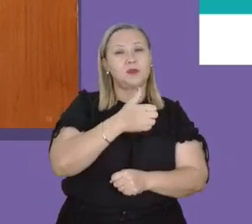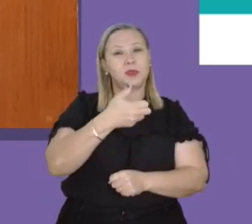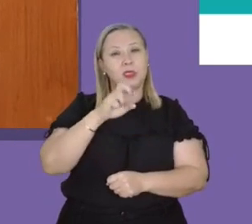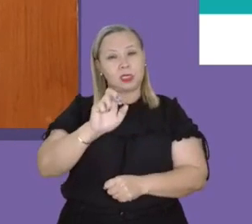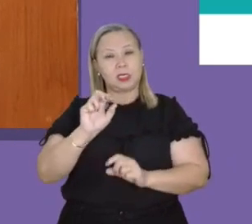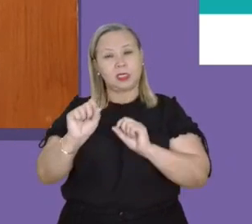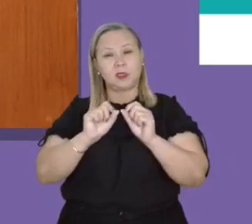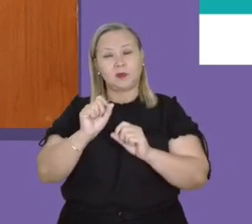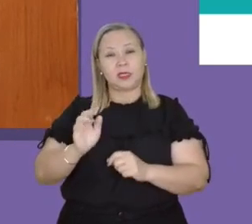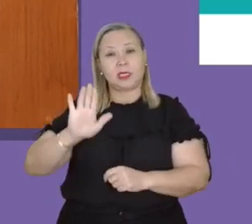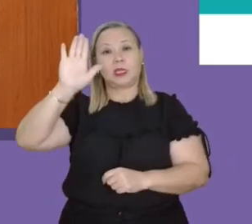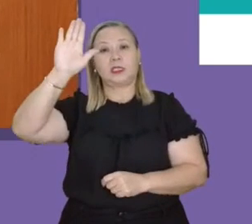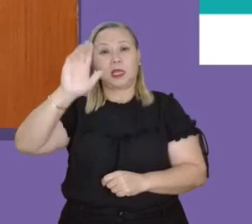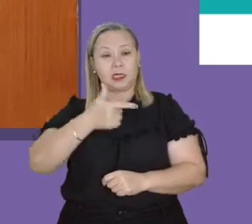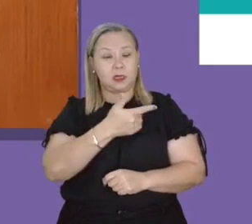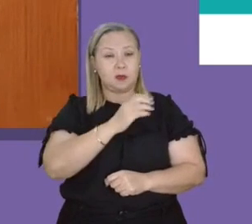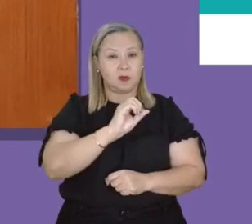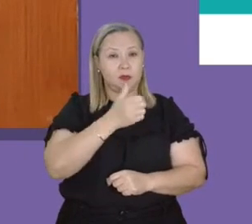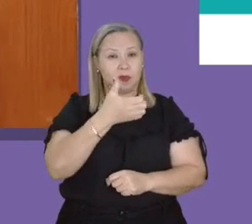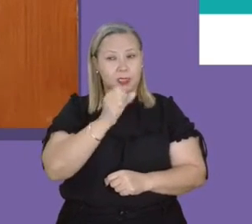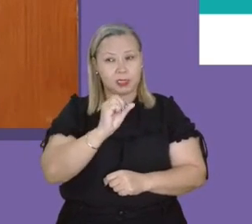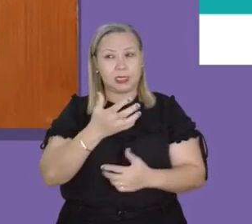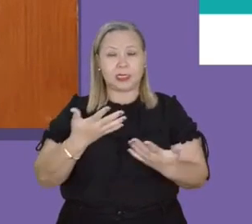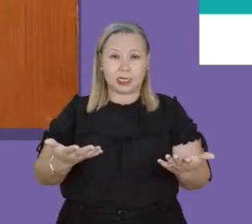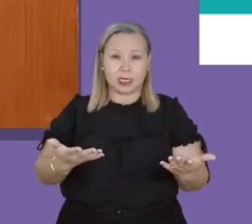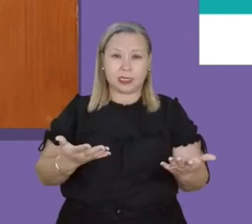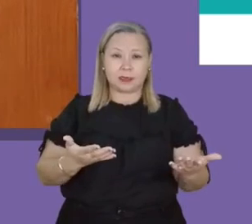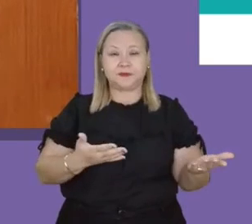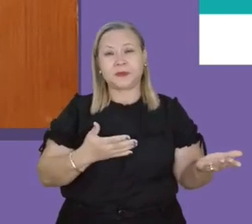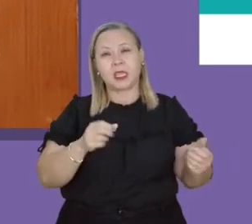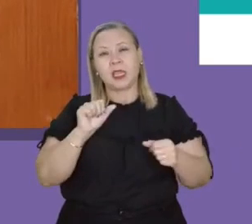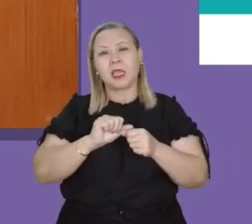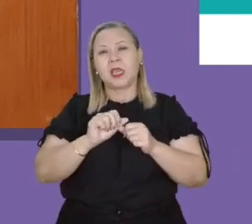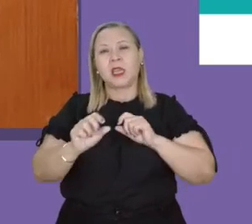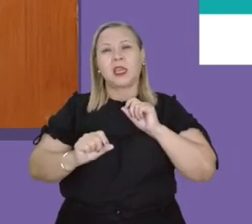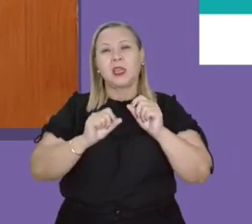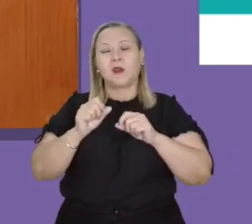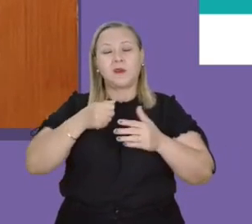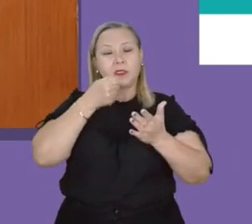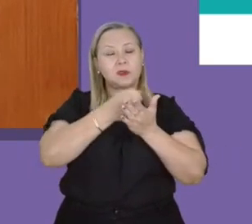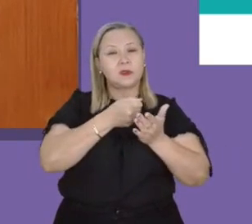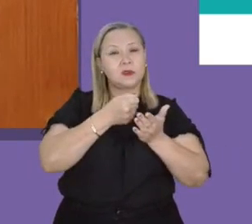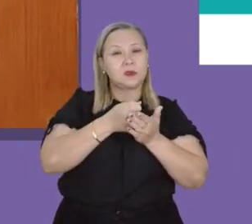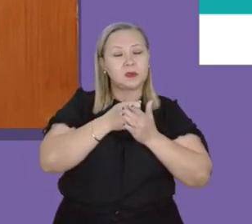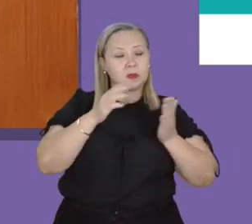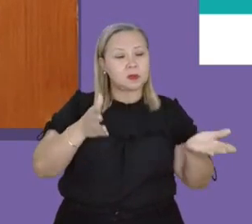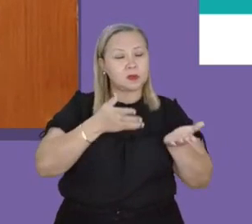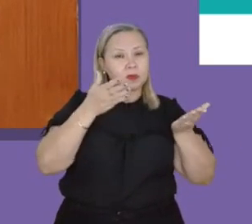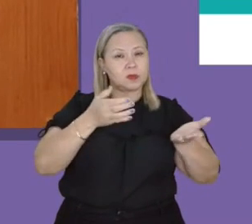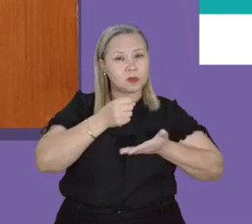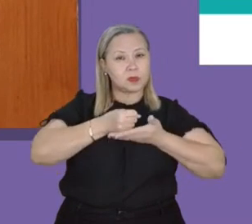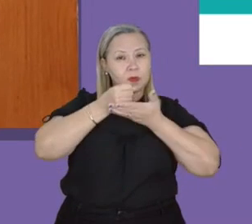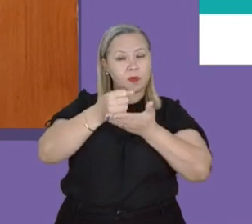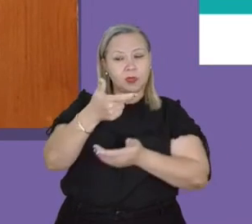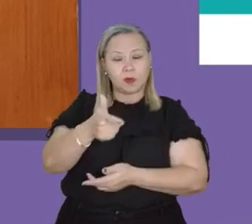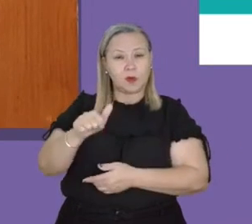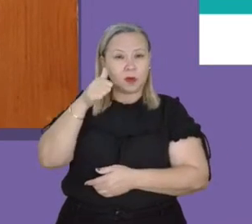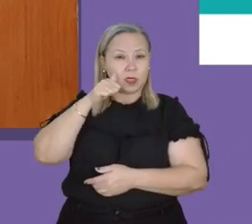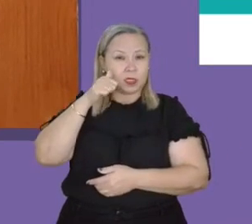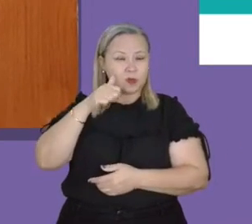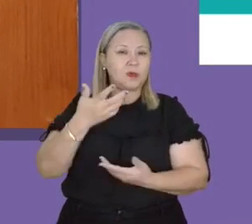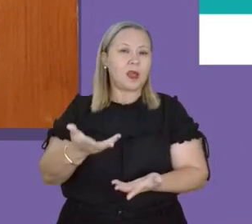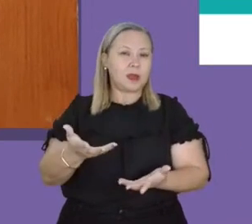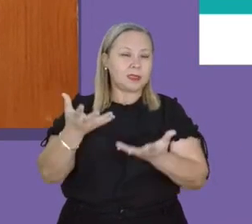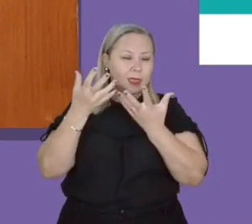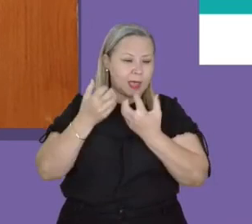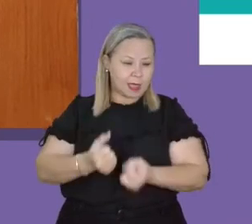candidata em 2016. E aí eu fiz isso com o apoio de muitas outras mulheres, né, que toparam embarcar,